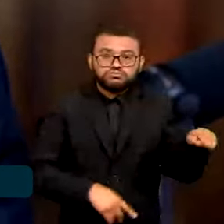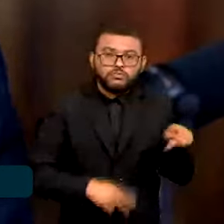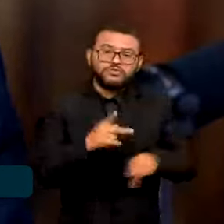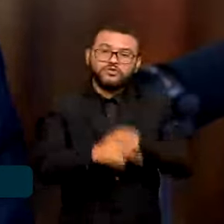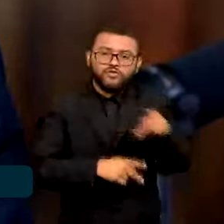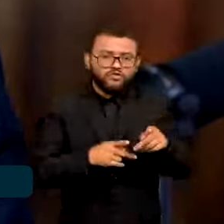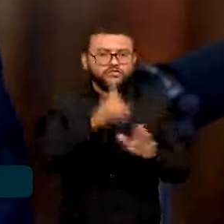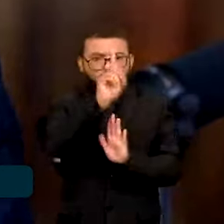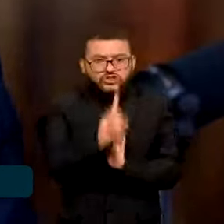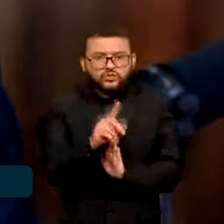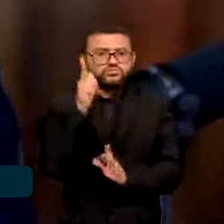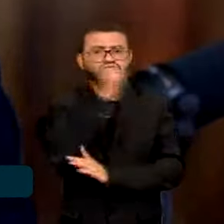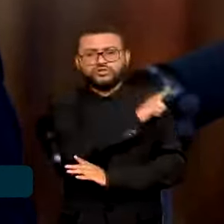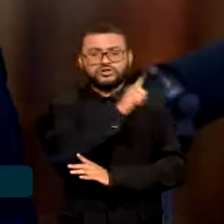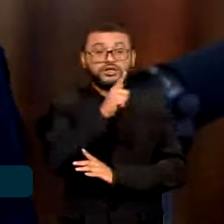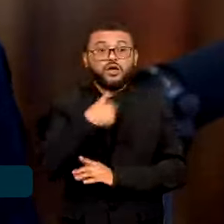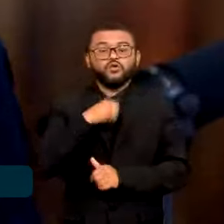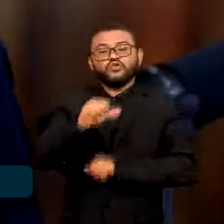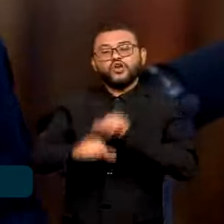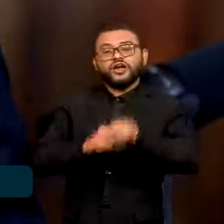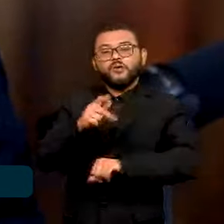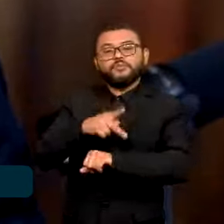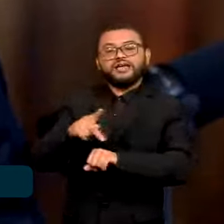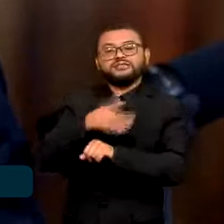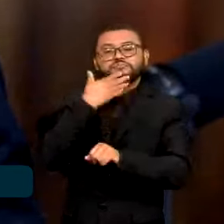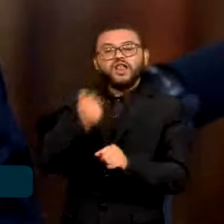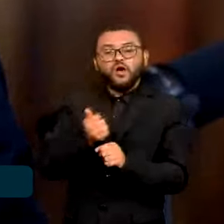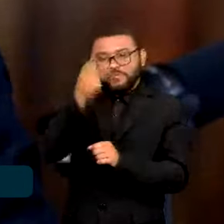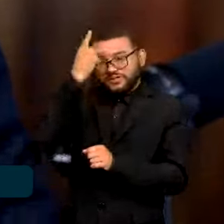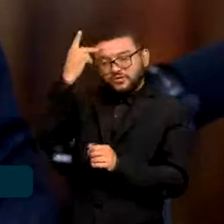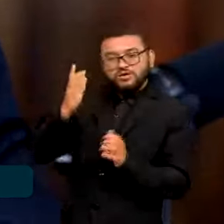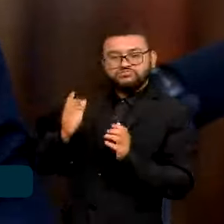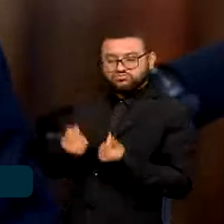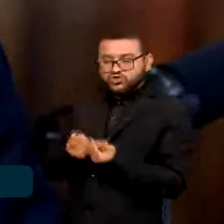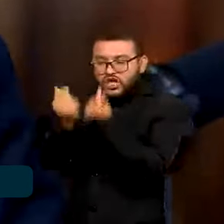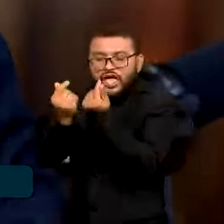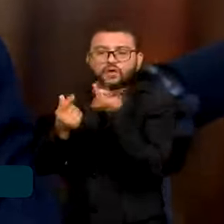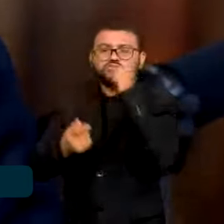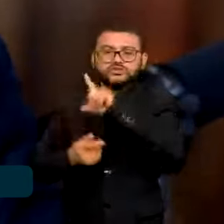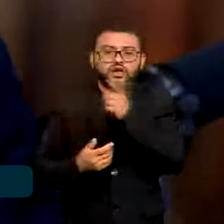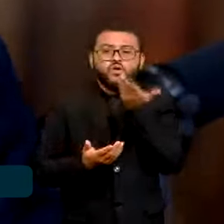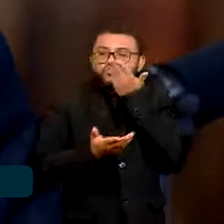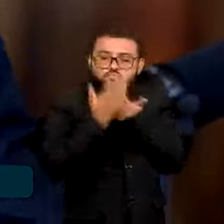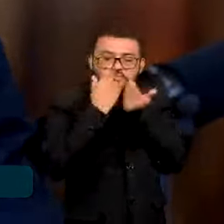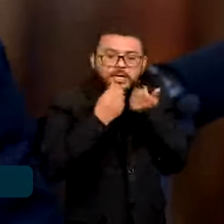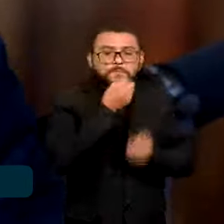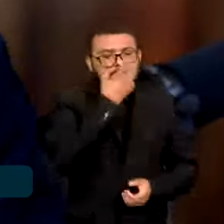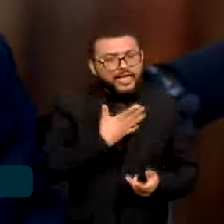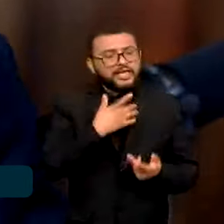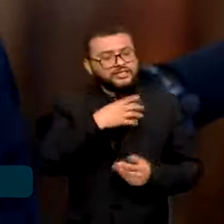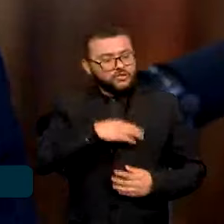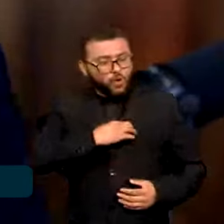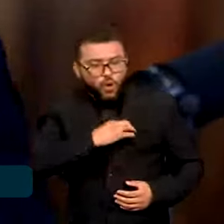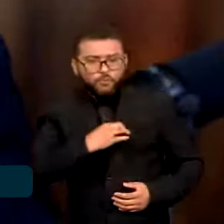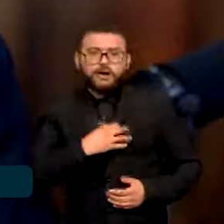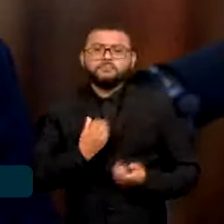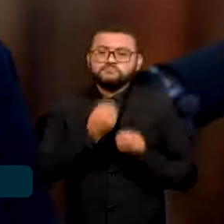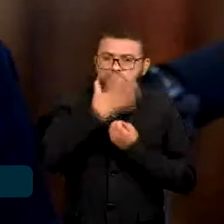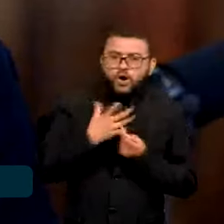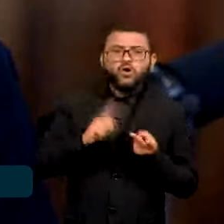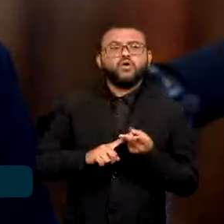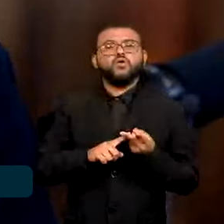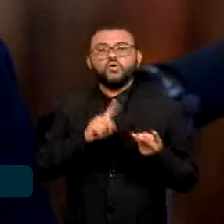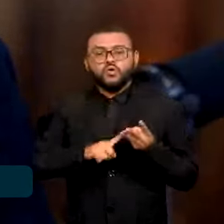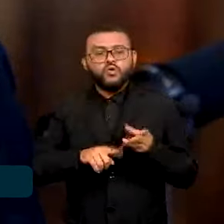quero transformar esse país num país de classe média, em que as pessoas possam comer bem, se vestir bem, viver bem, passear bem, cuidar da sua